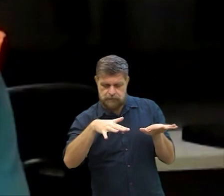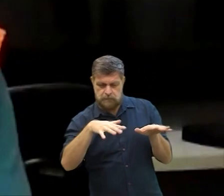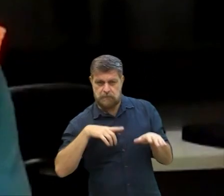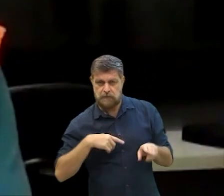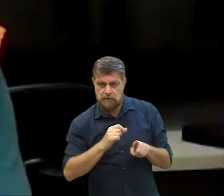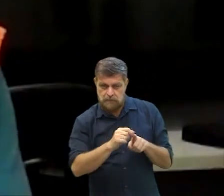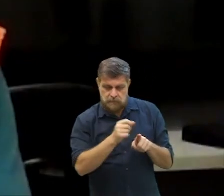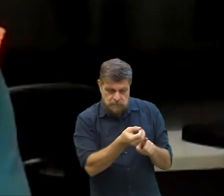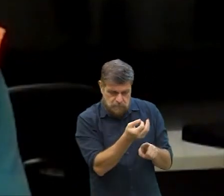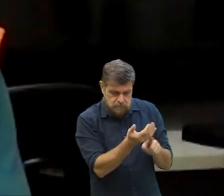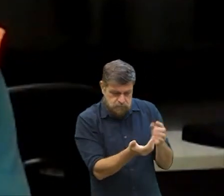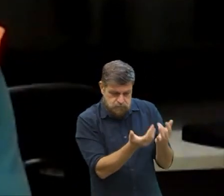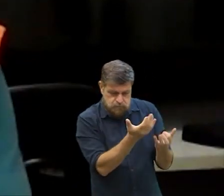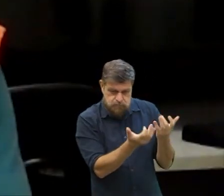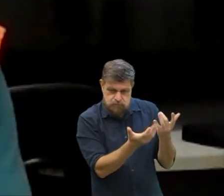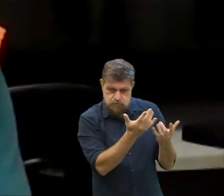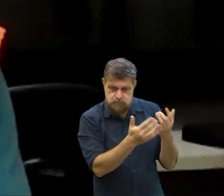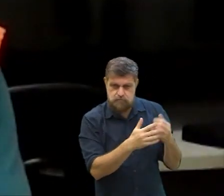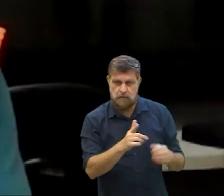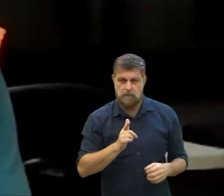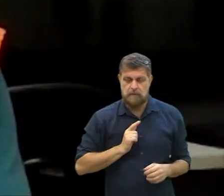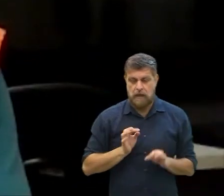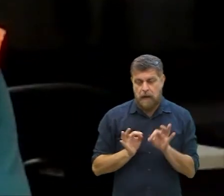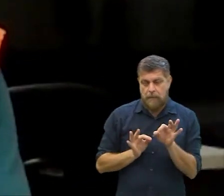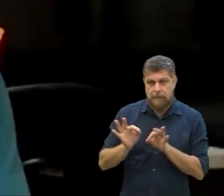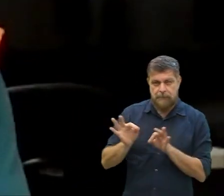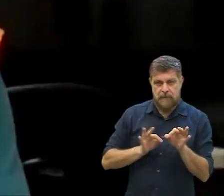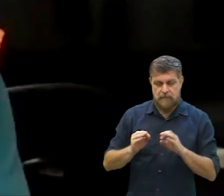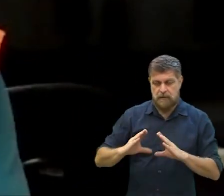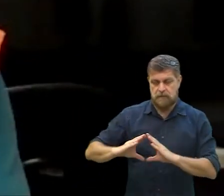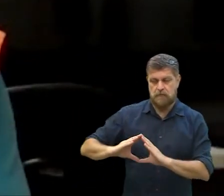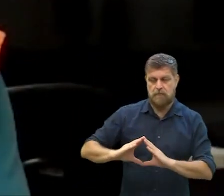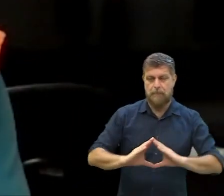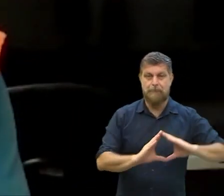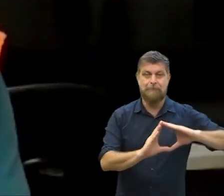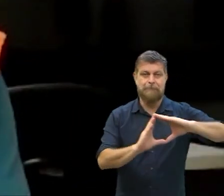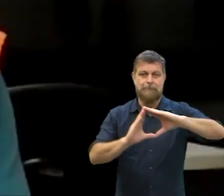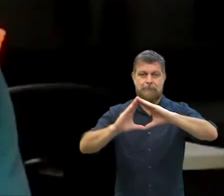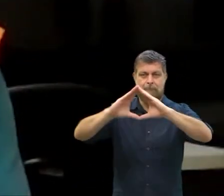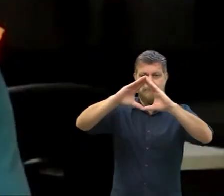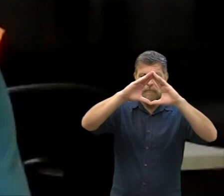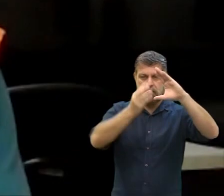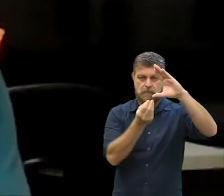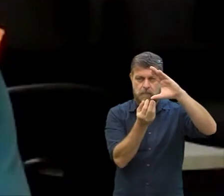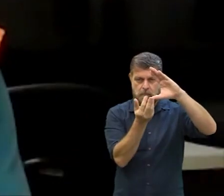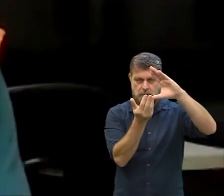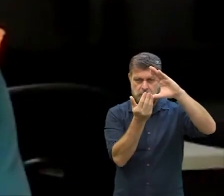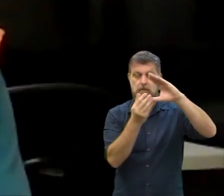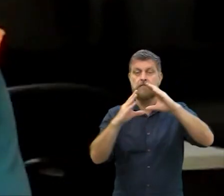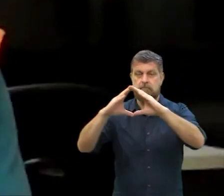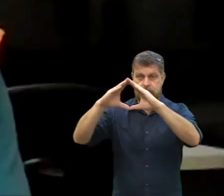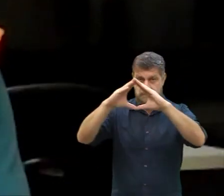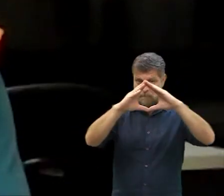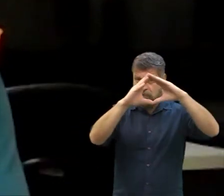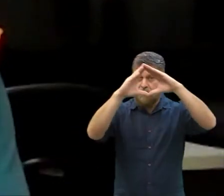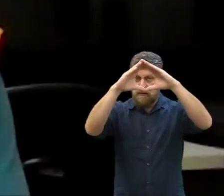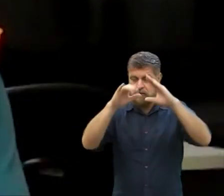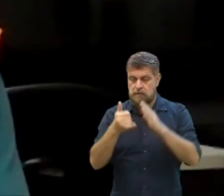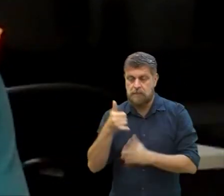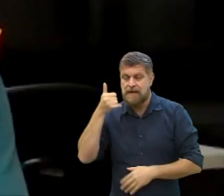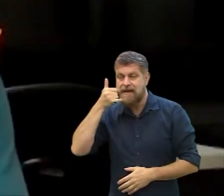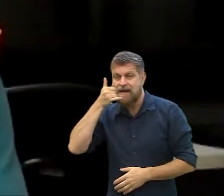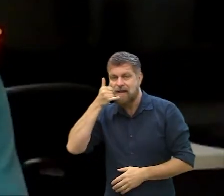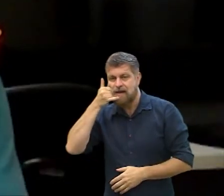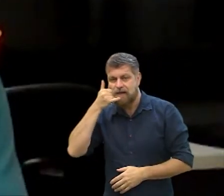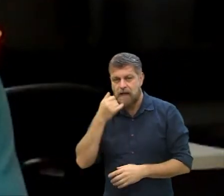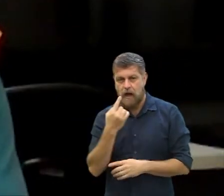alguém ateando fogo ou esteja se preparando para soltura de balões, ela pode também, soltura de balões, ela pode